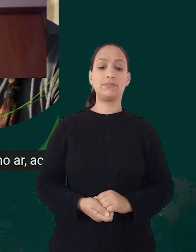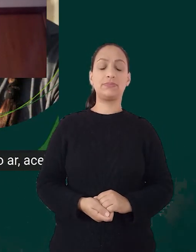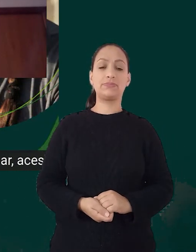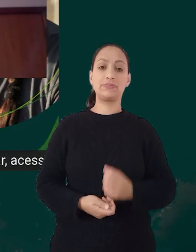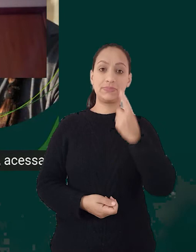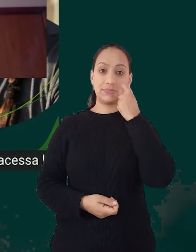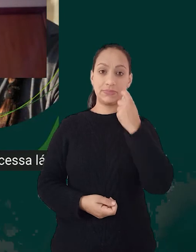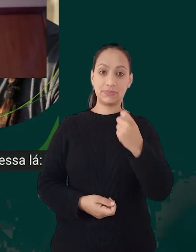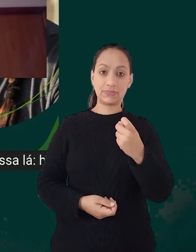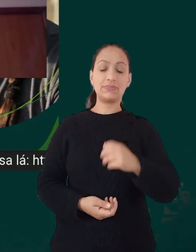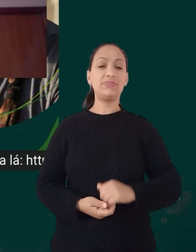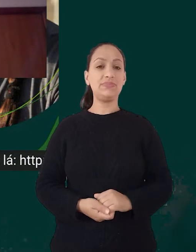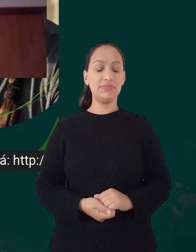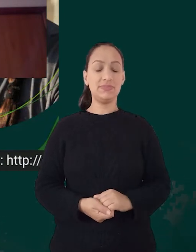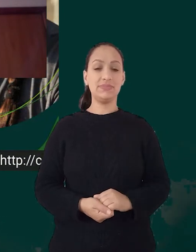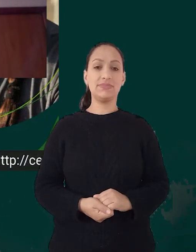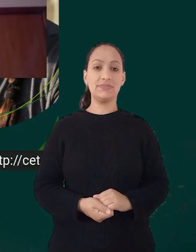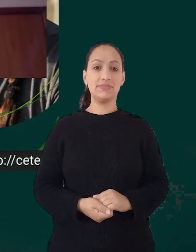Interessante.